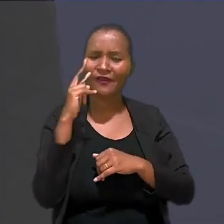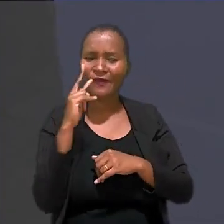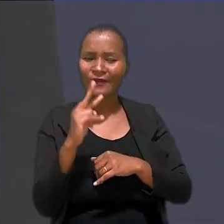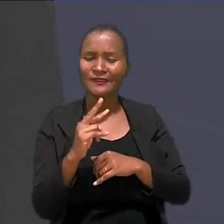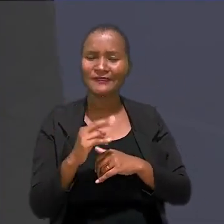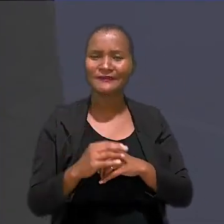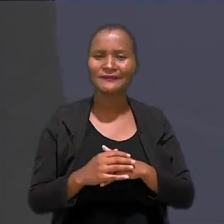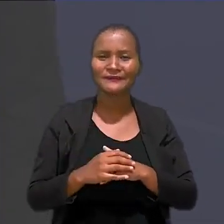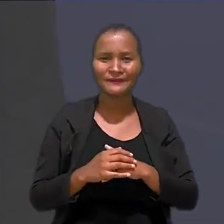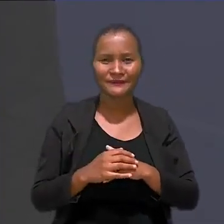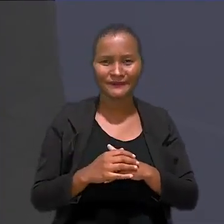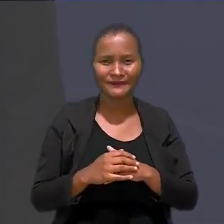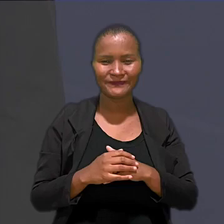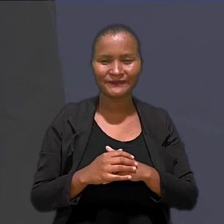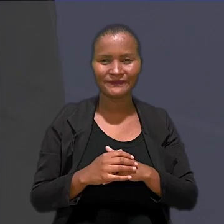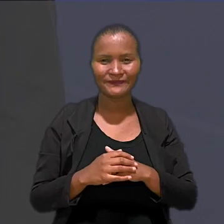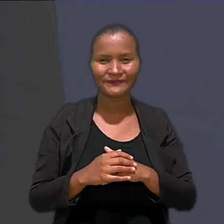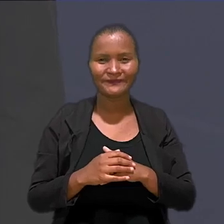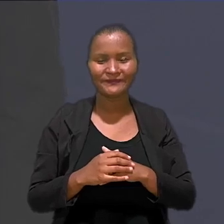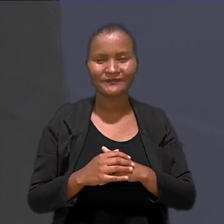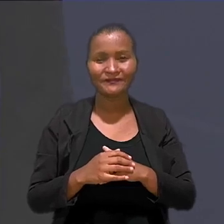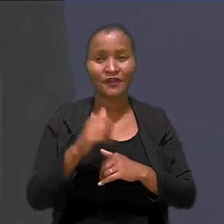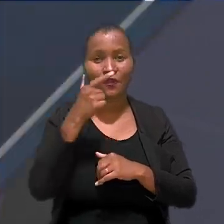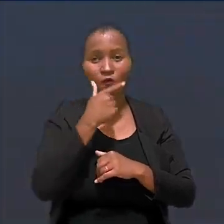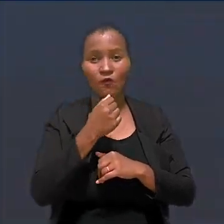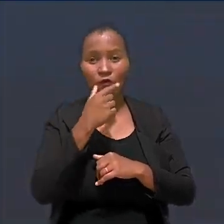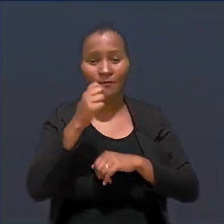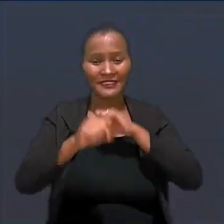informação relevante, viu, Anderson? Dá só uma olhada.